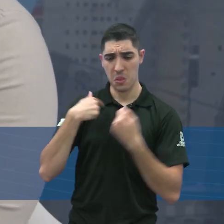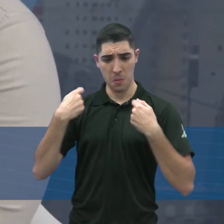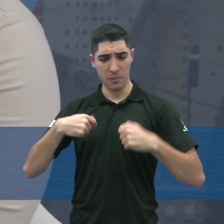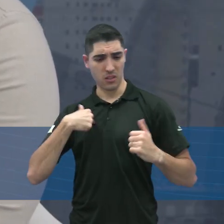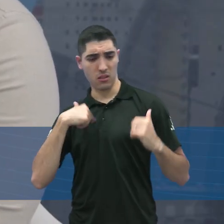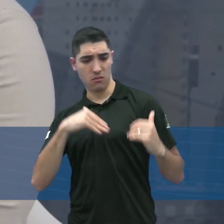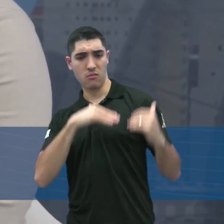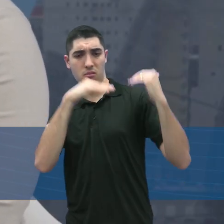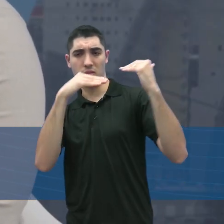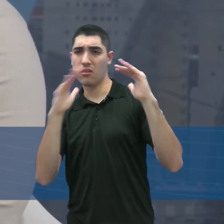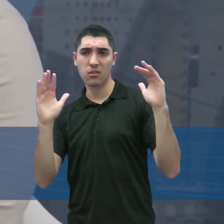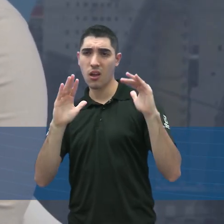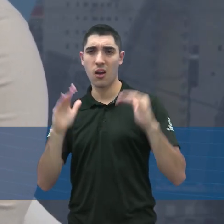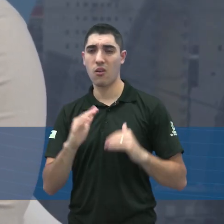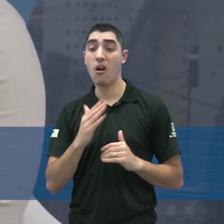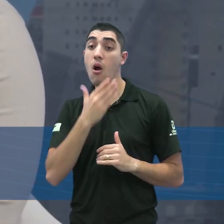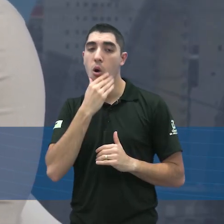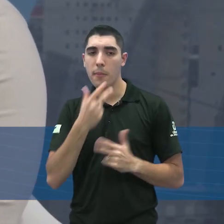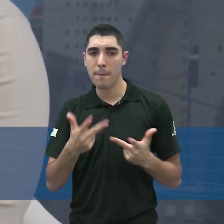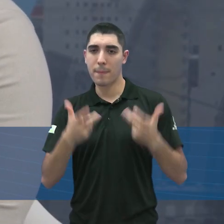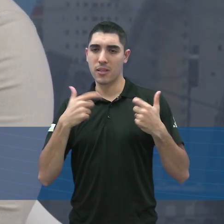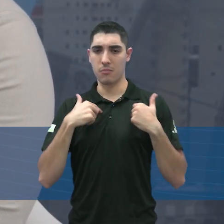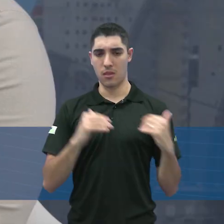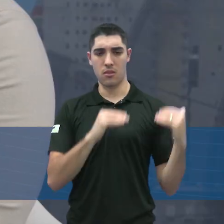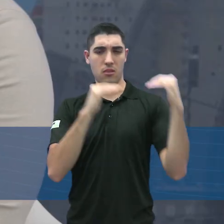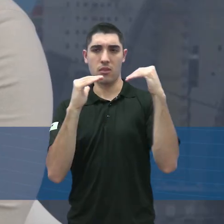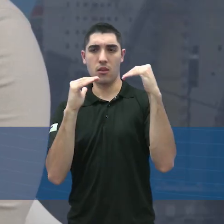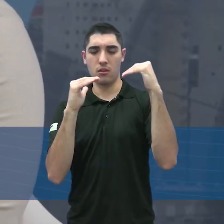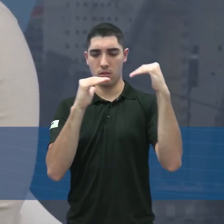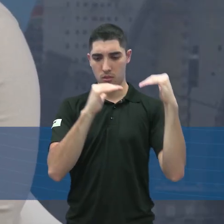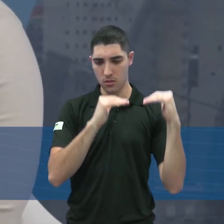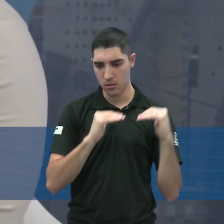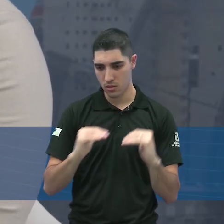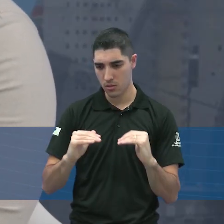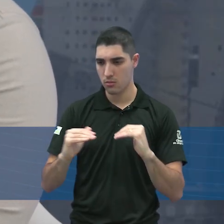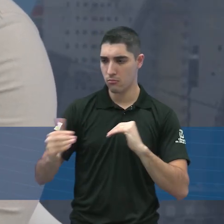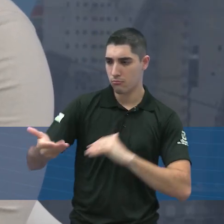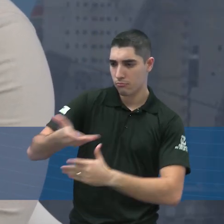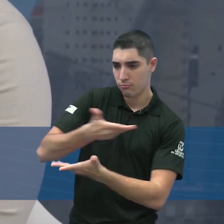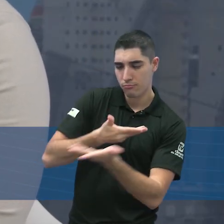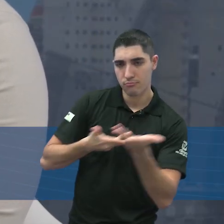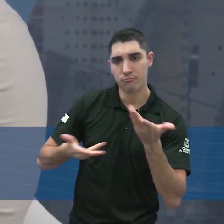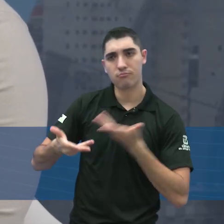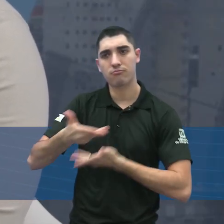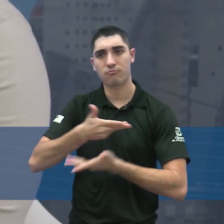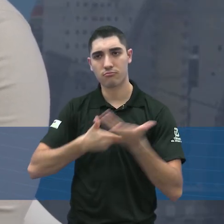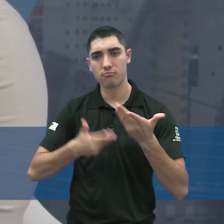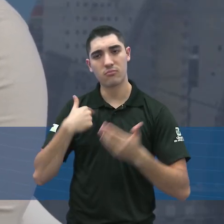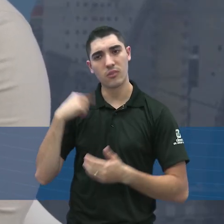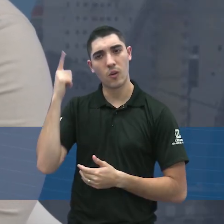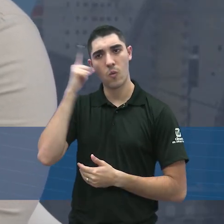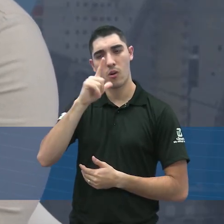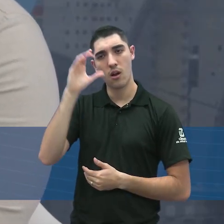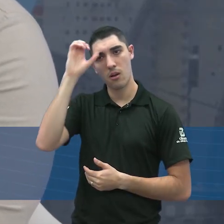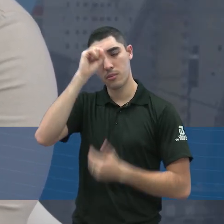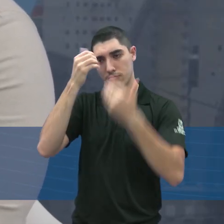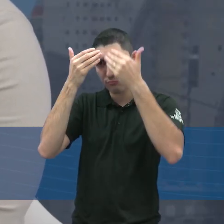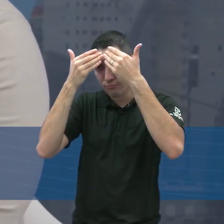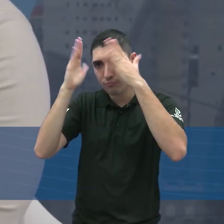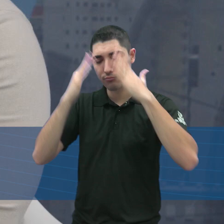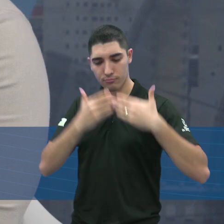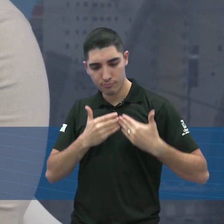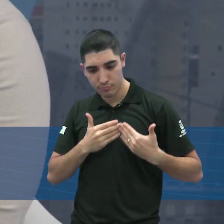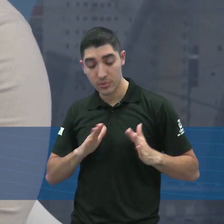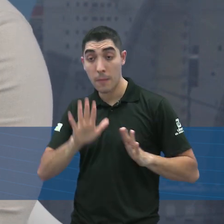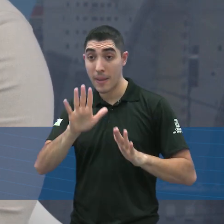Ele não precisa ser superior o tempo todo. E é quando ele desce desse pedestal, quando ele fala das suas fraquezas, que aí ele encontra